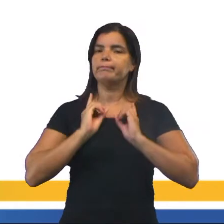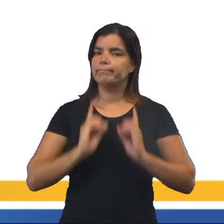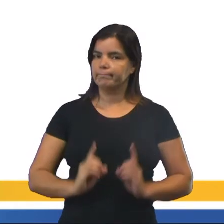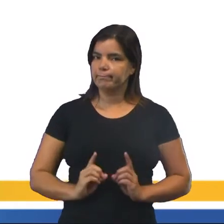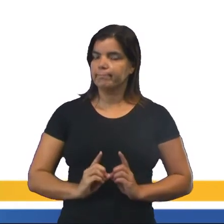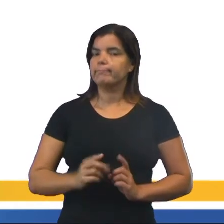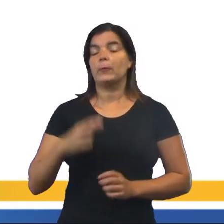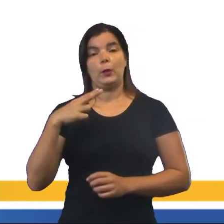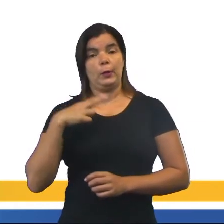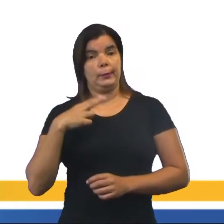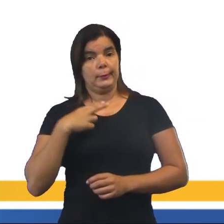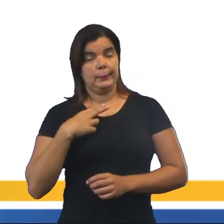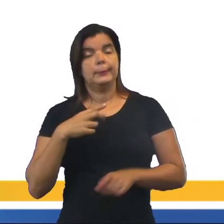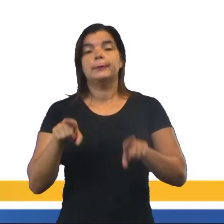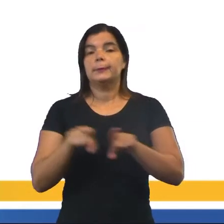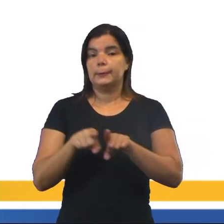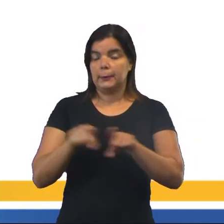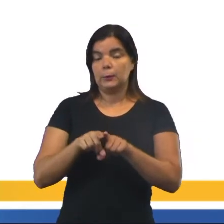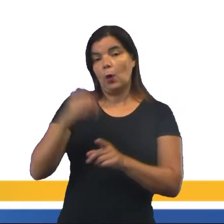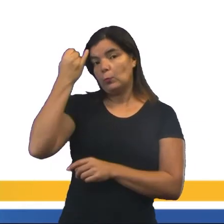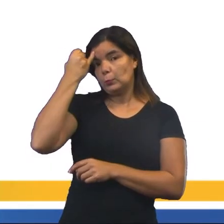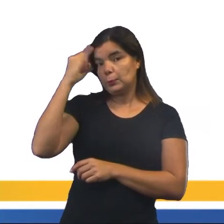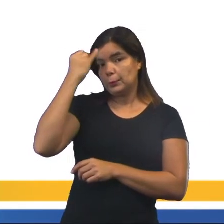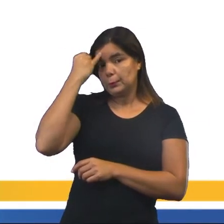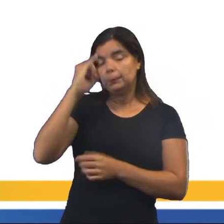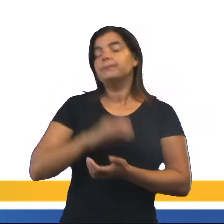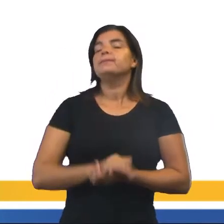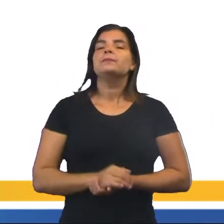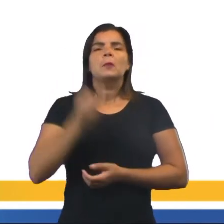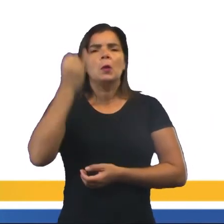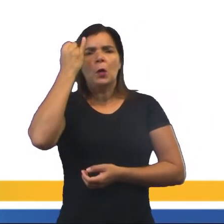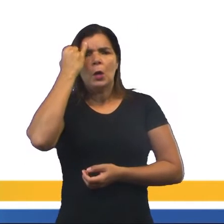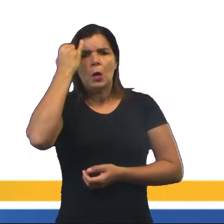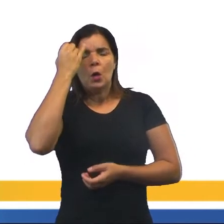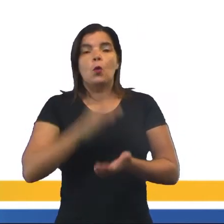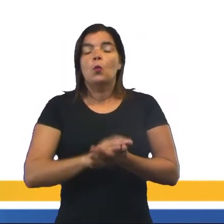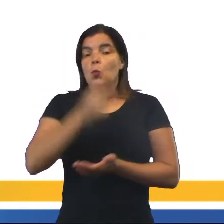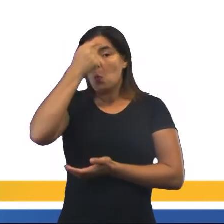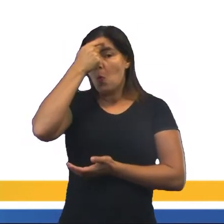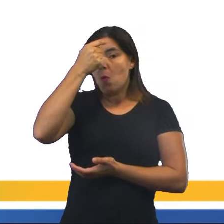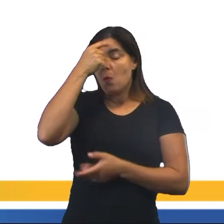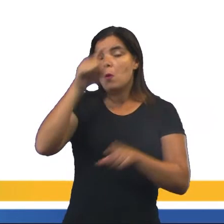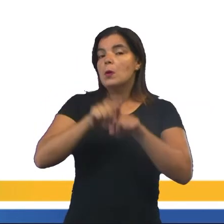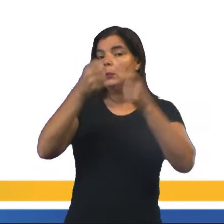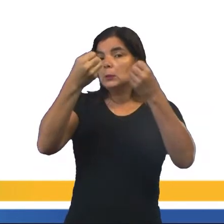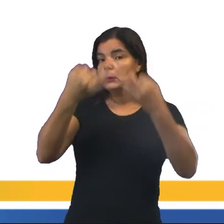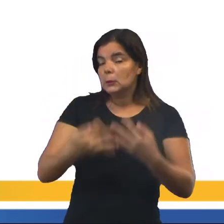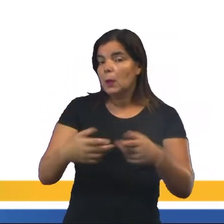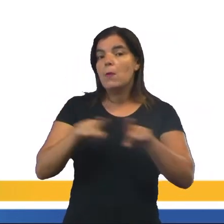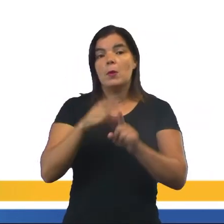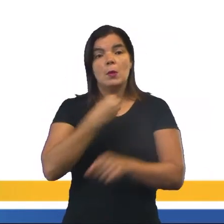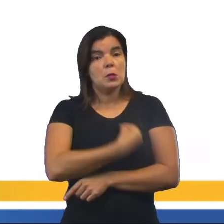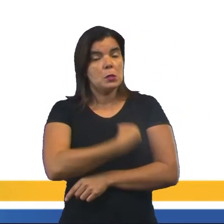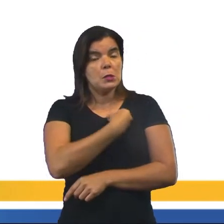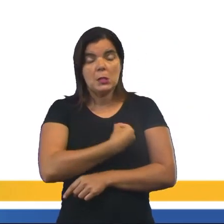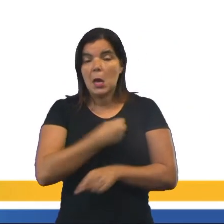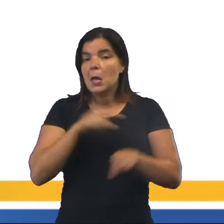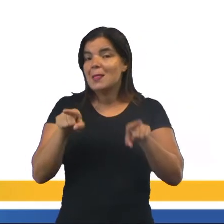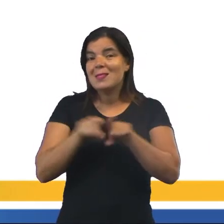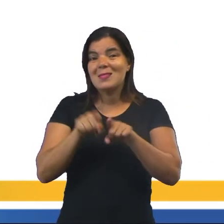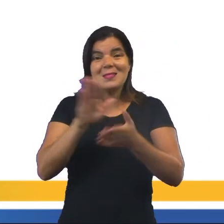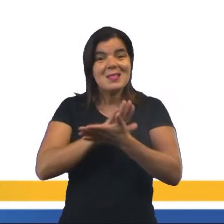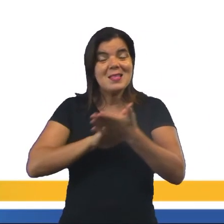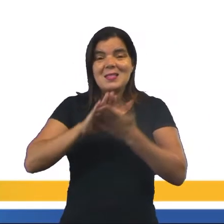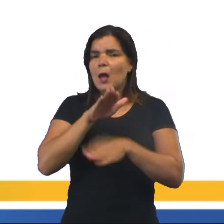em particular daquelas com deficiência intelectual. O senso comum diz que devem viver sem